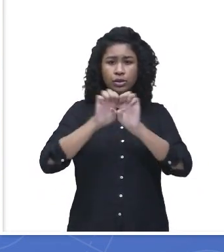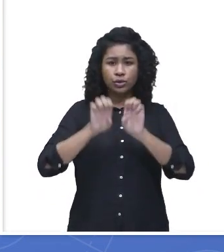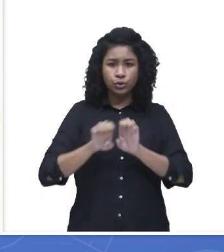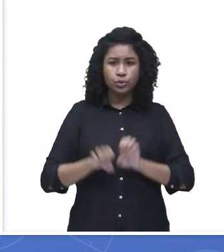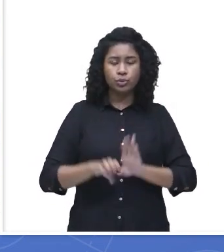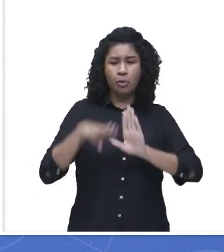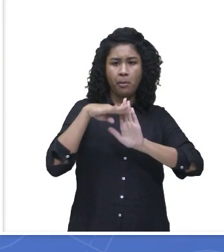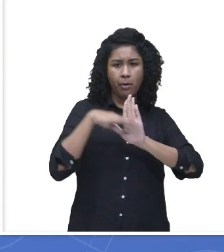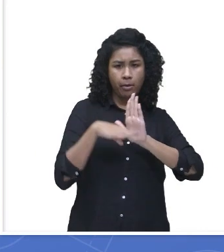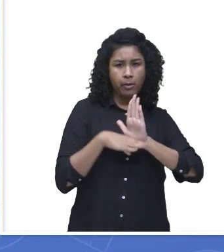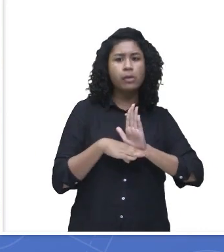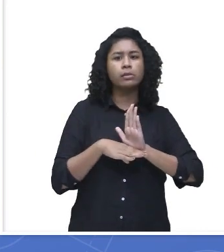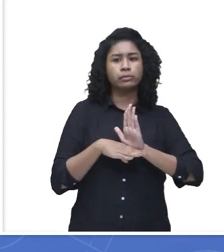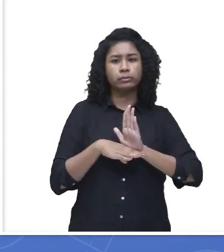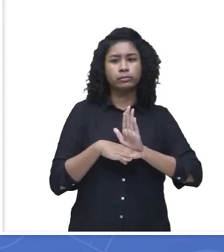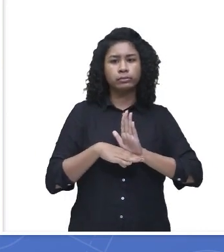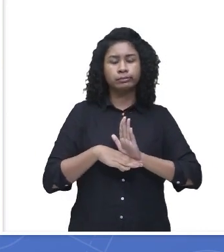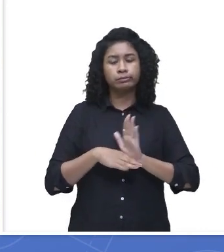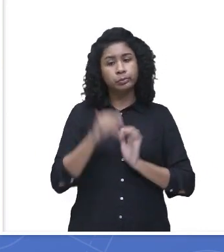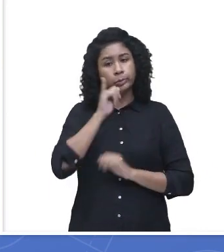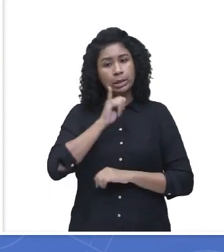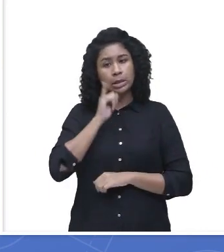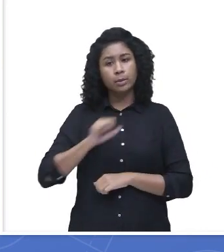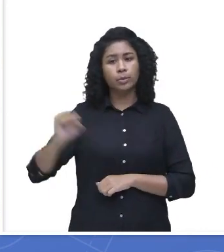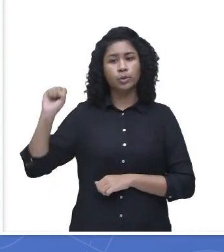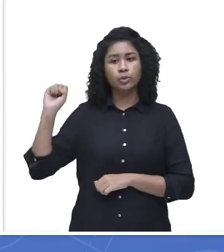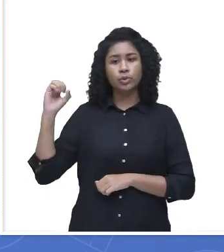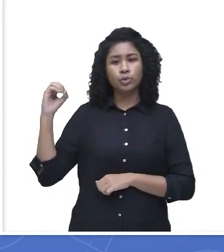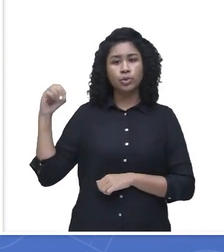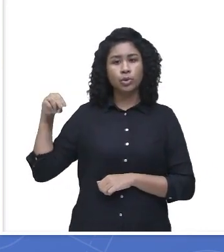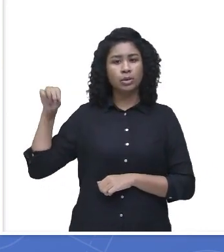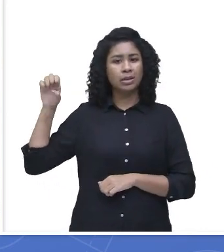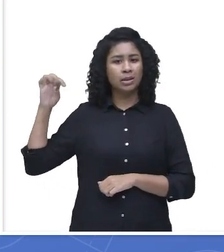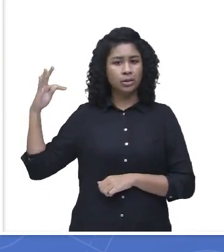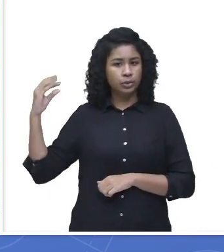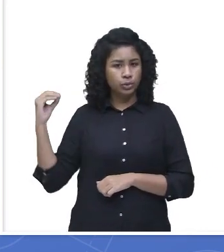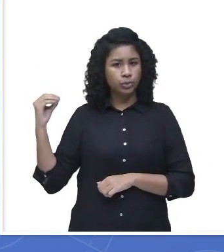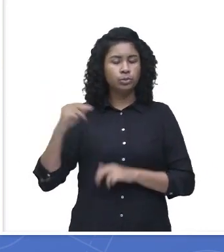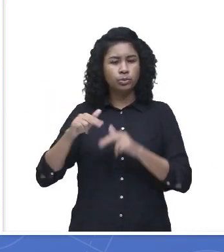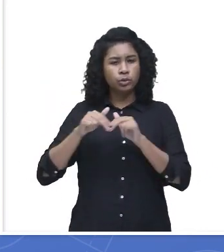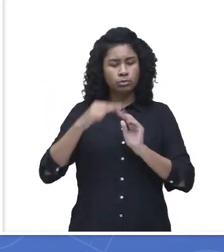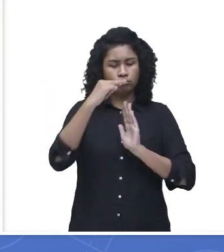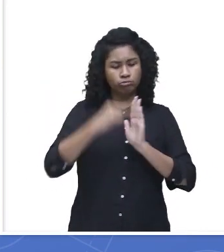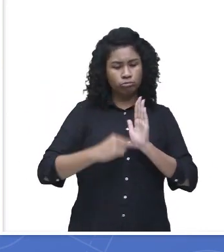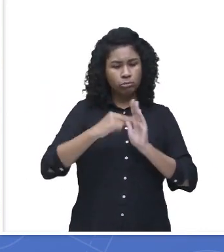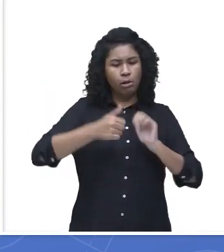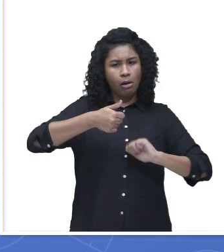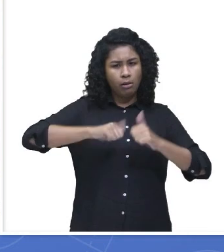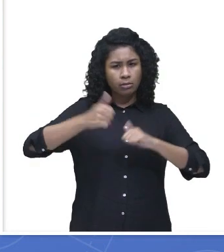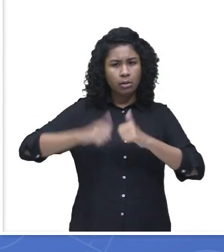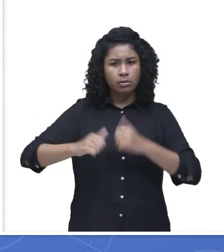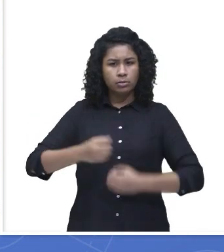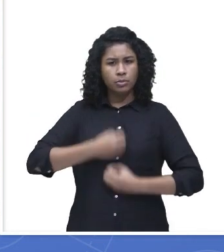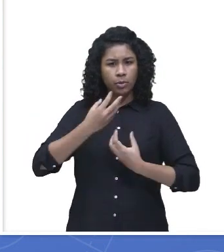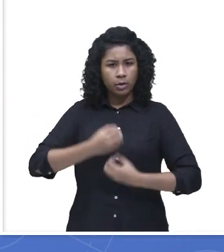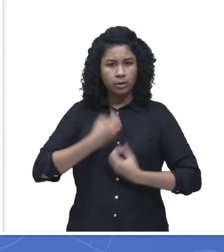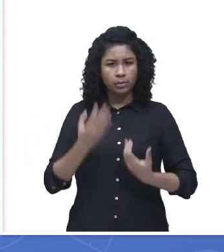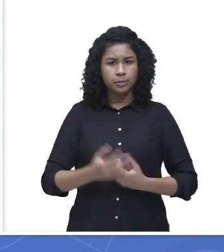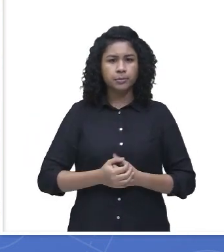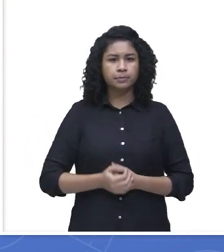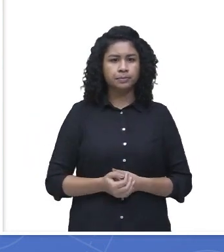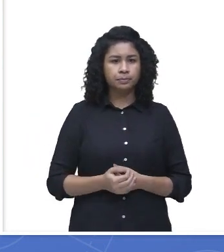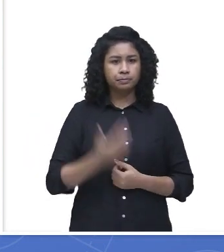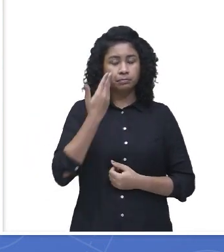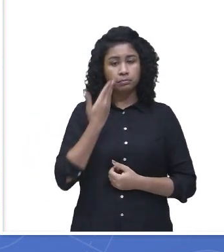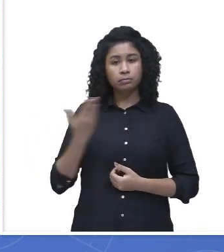fixas, como o soneto. E era com base nisso que você ia ter que analisar o nosso poema. Vamos lá?